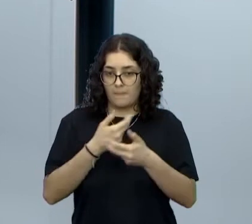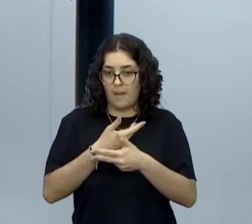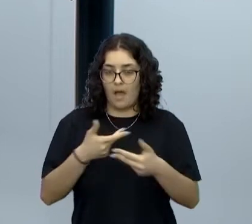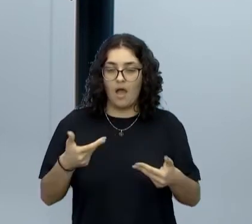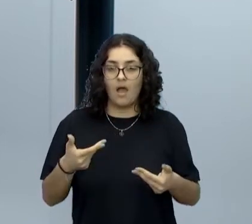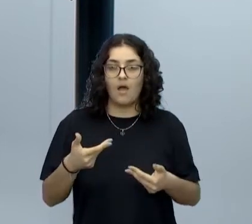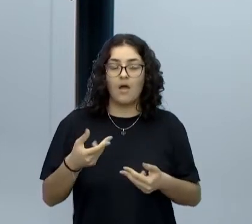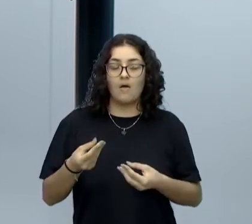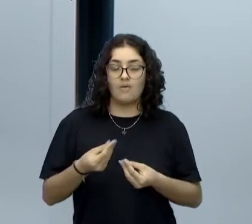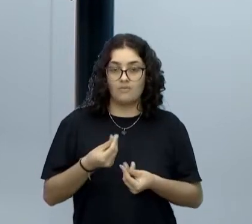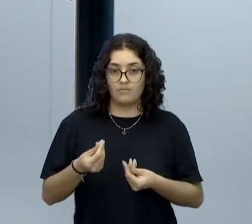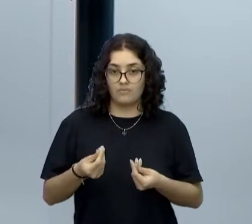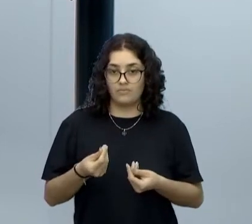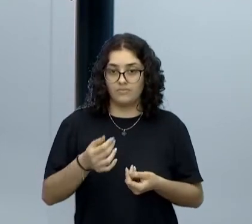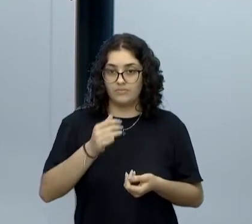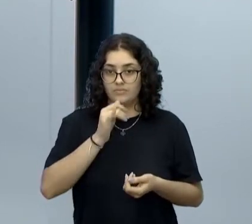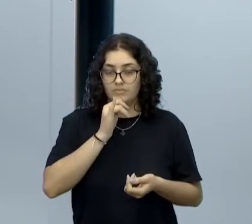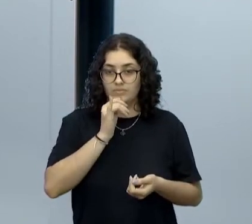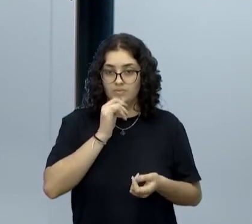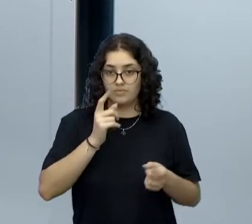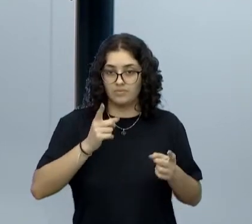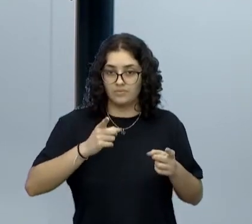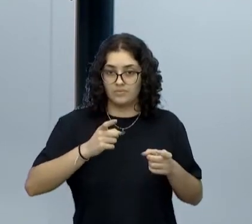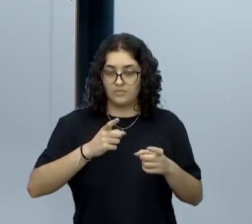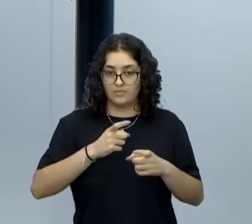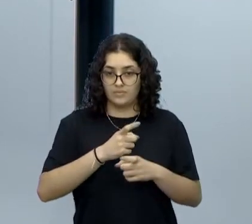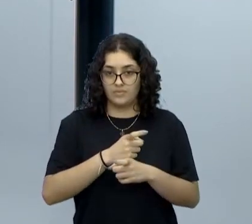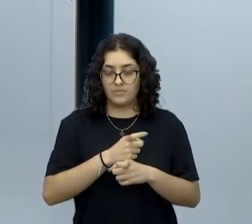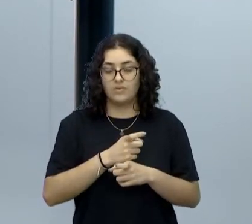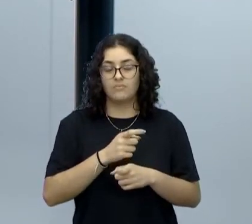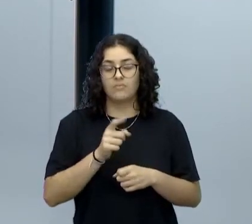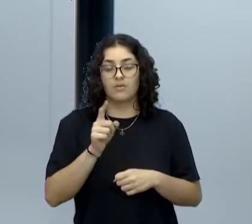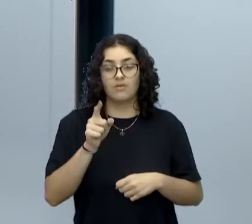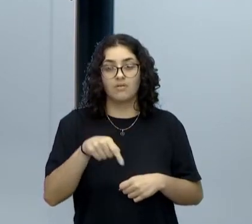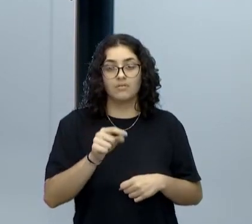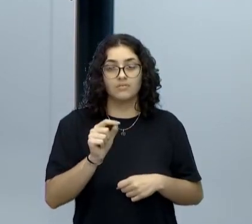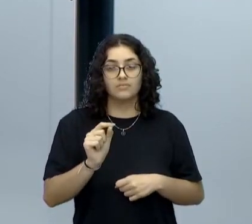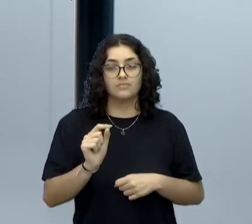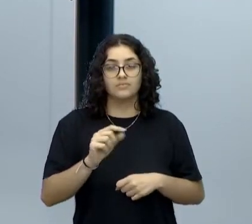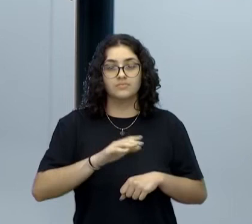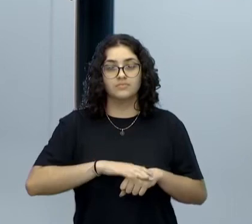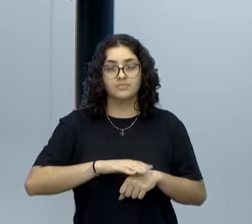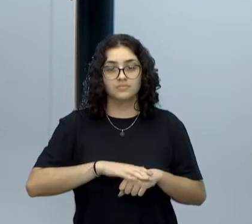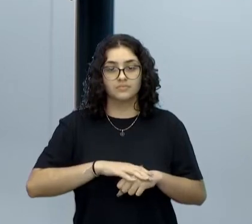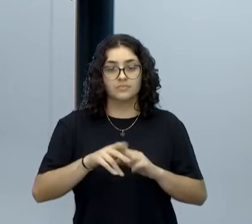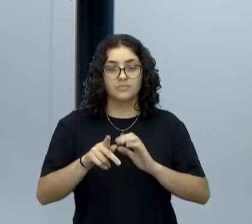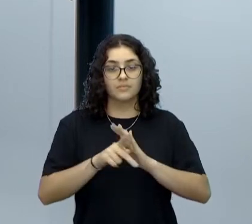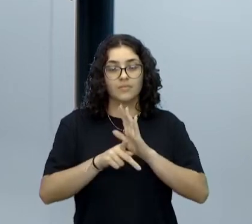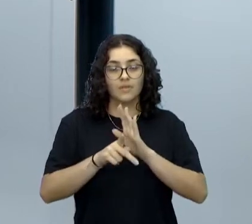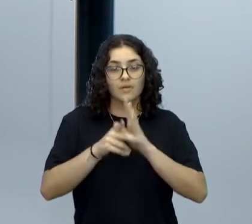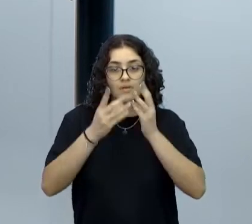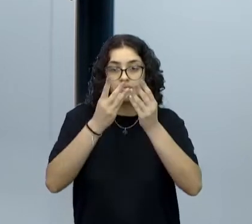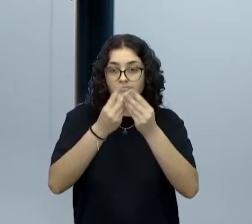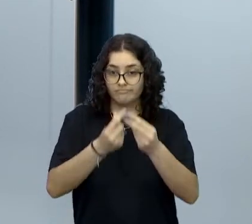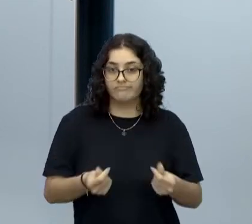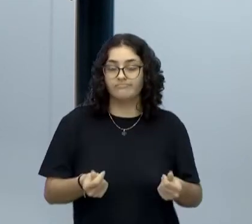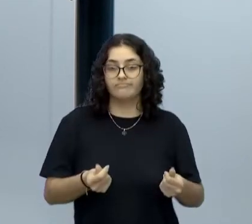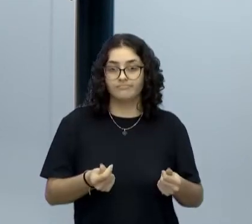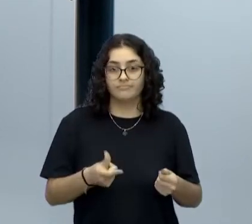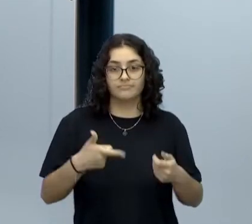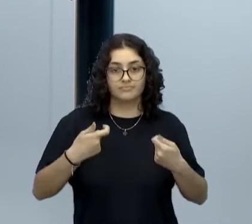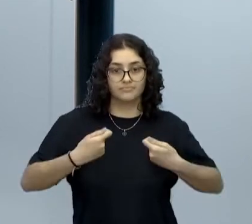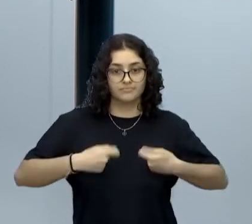geralmente... animais não, mas micro-organismos, vamos falar assim, fazer o processo de decomposição, né? E